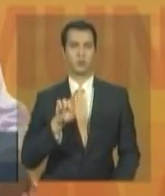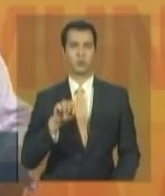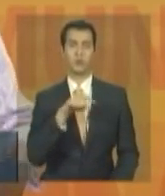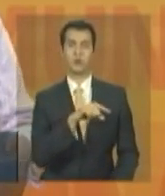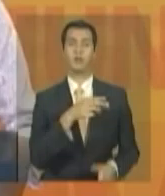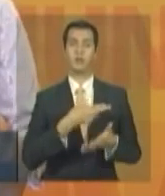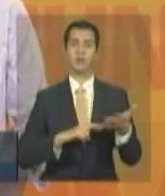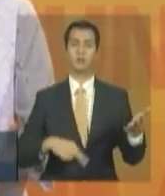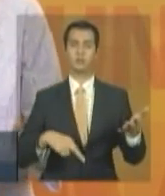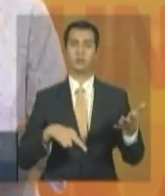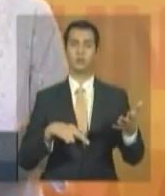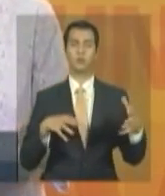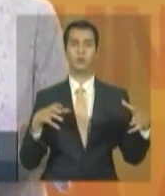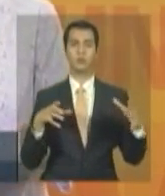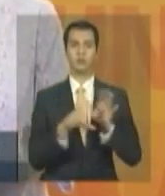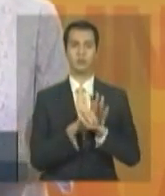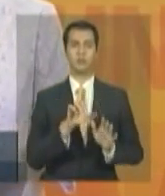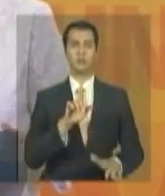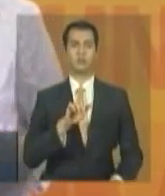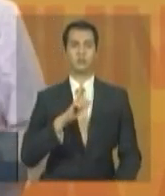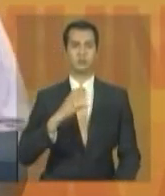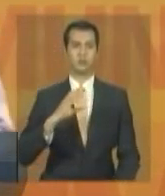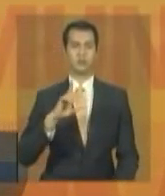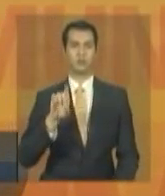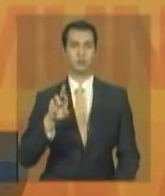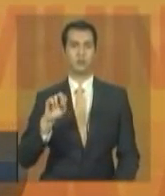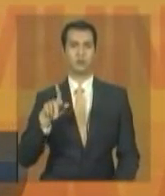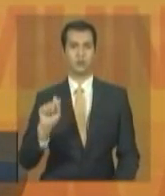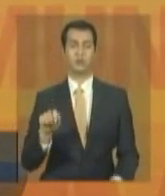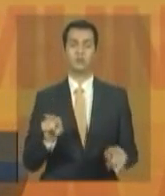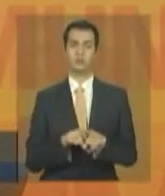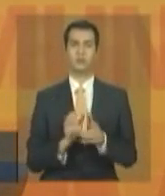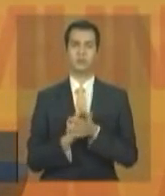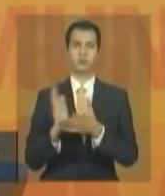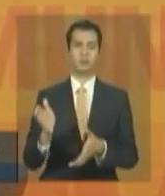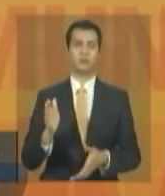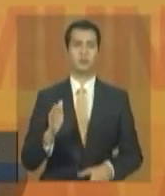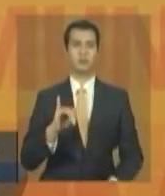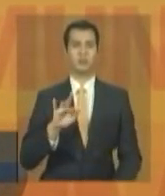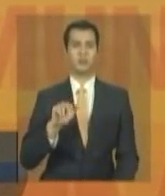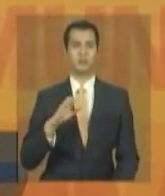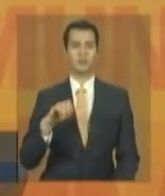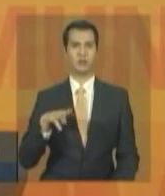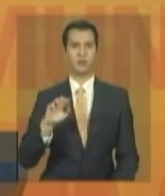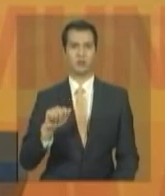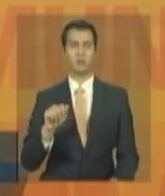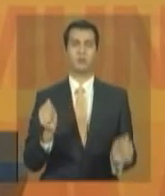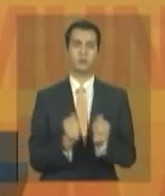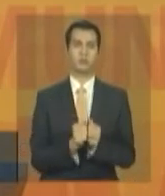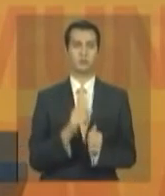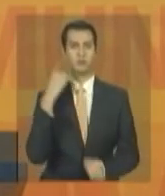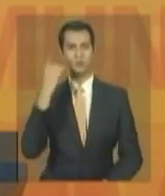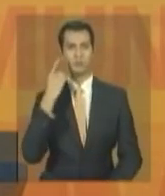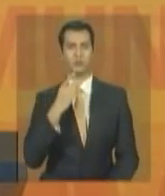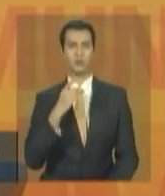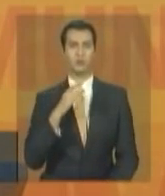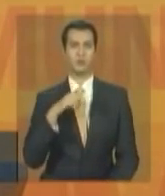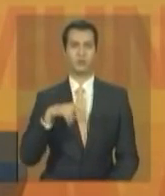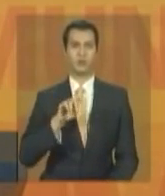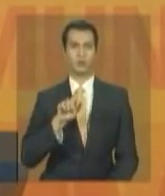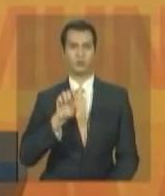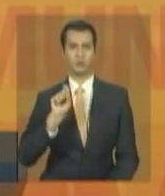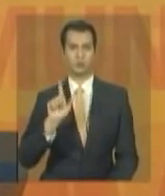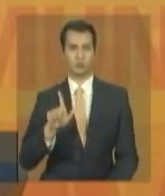CEDROGA, além da Iracema Portela, também, junto com Nelson Pellegrino, a Rosane Ferreira,